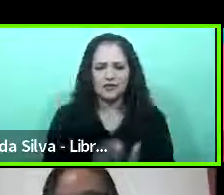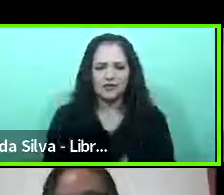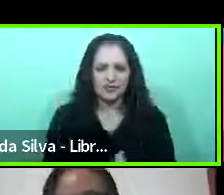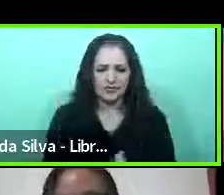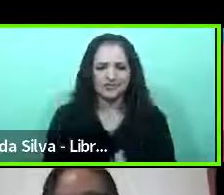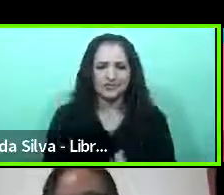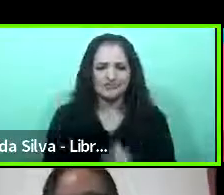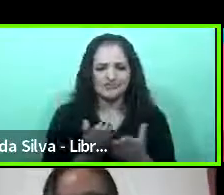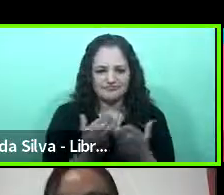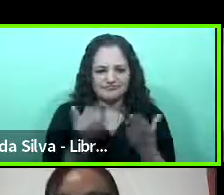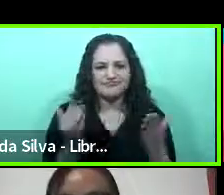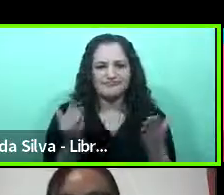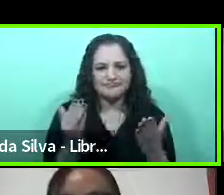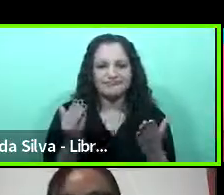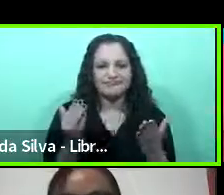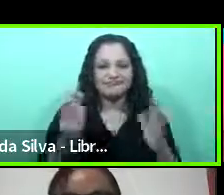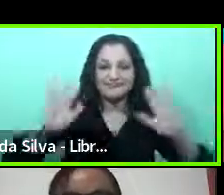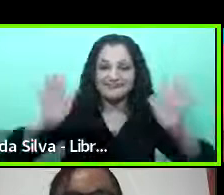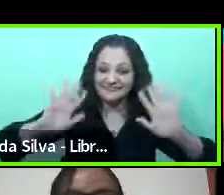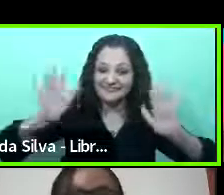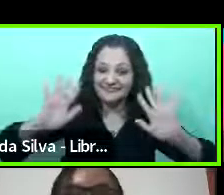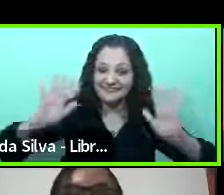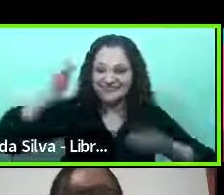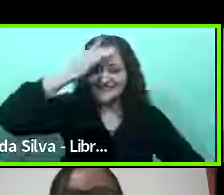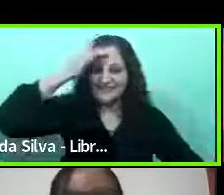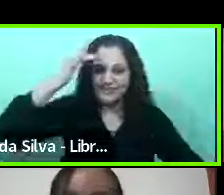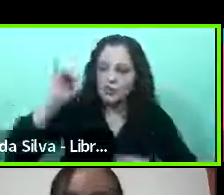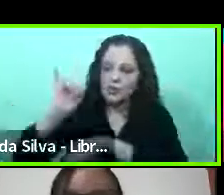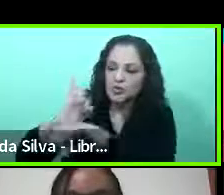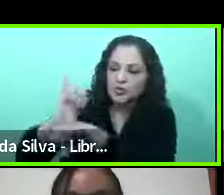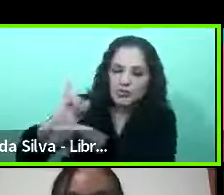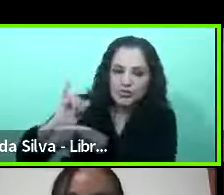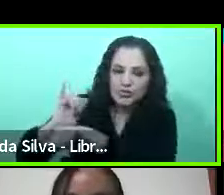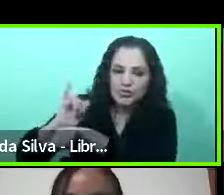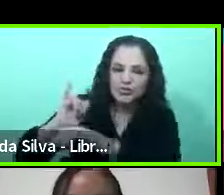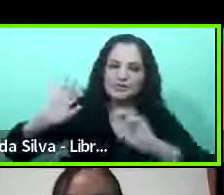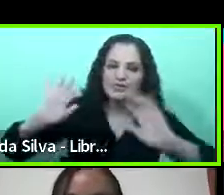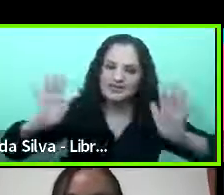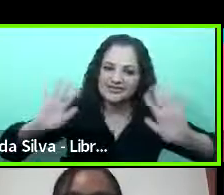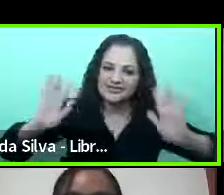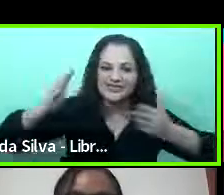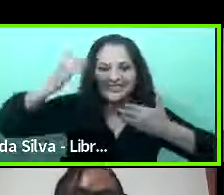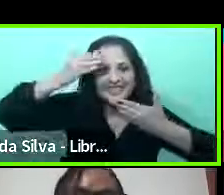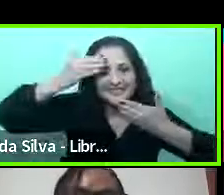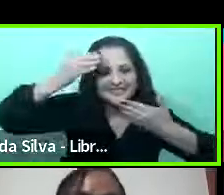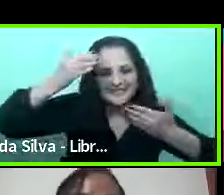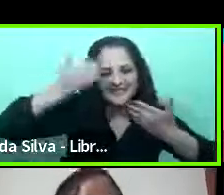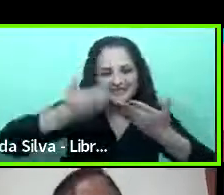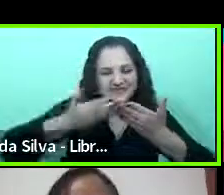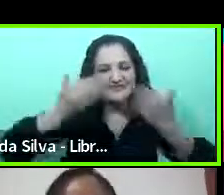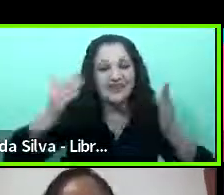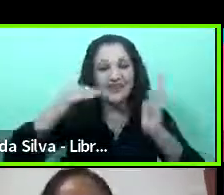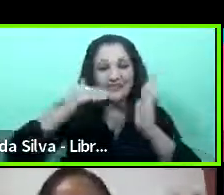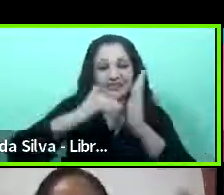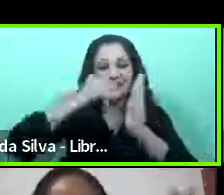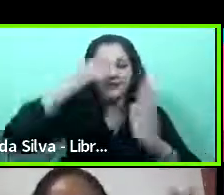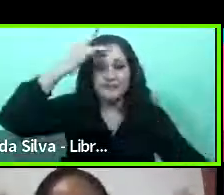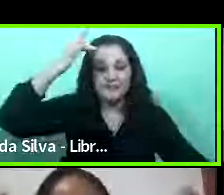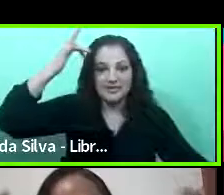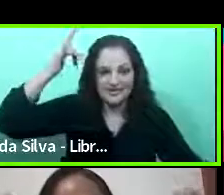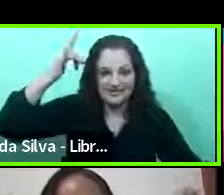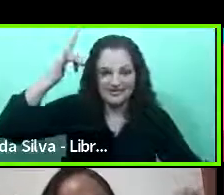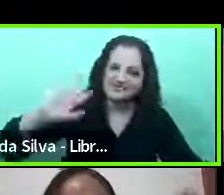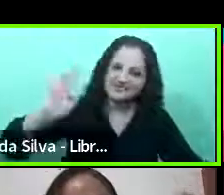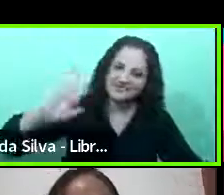Então, pessoal, tchau. Tchau, pessoal do YouTube. Muito obrigada, pessoal. Até amanhã.